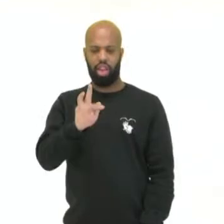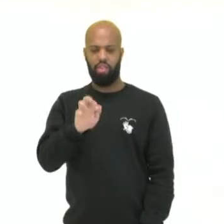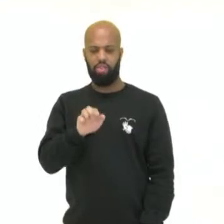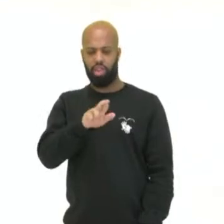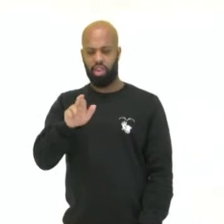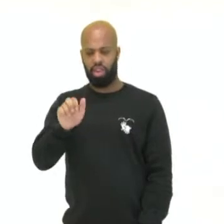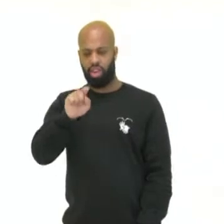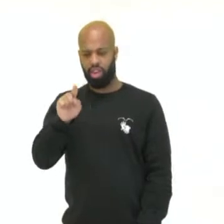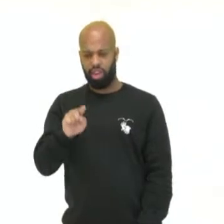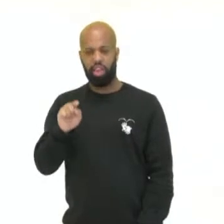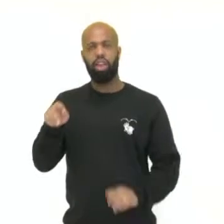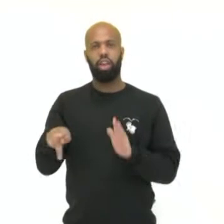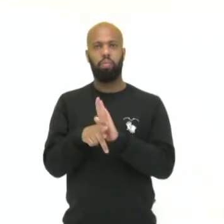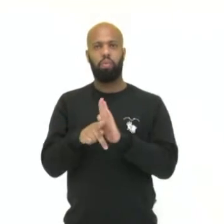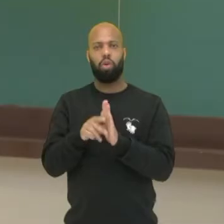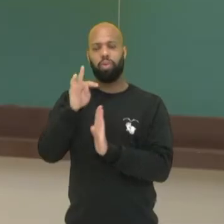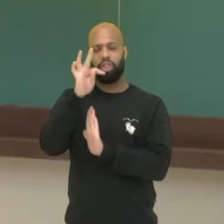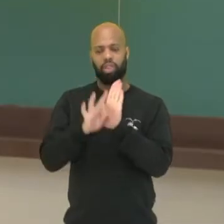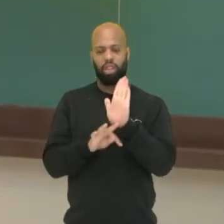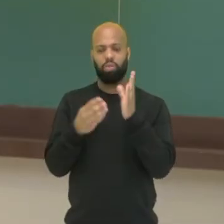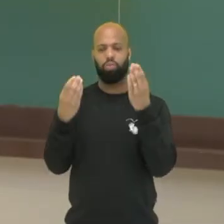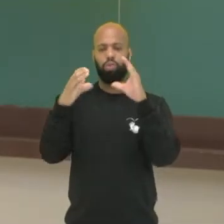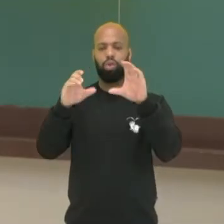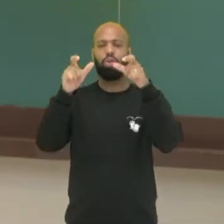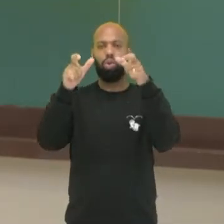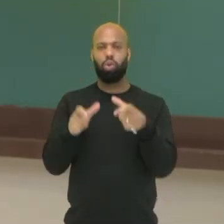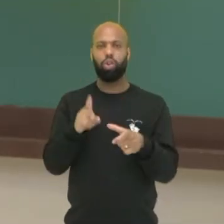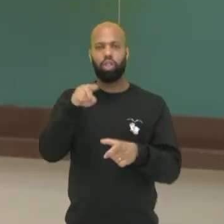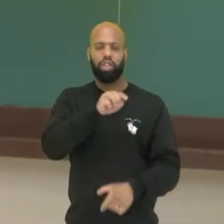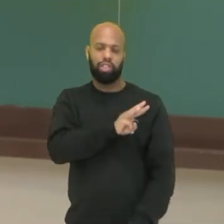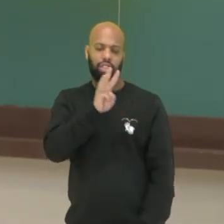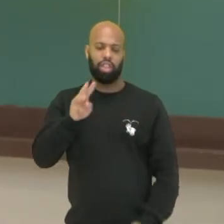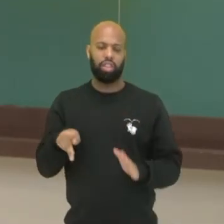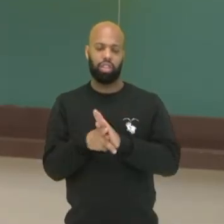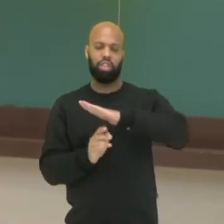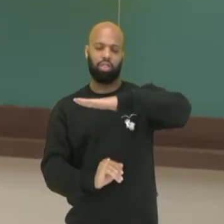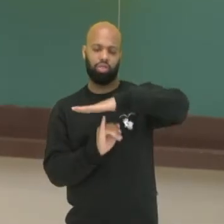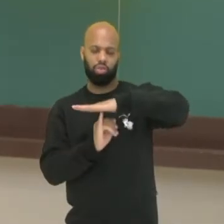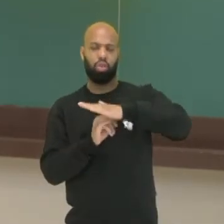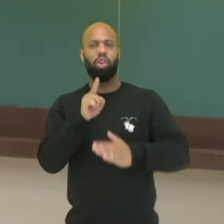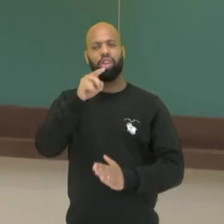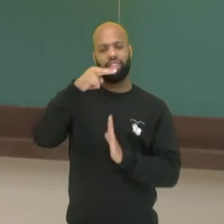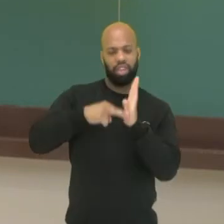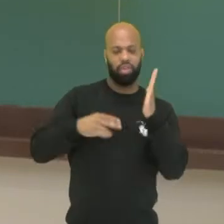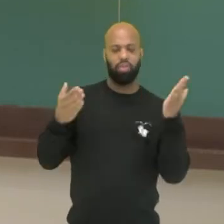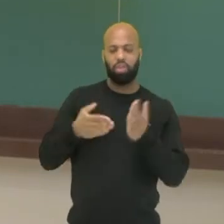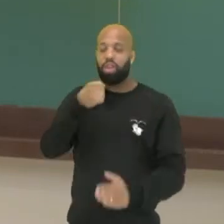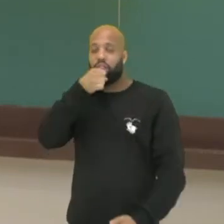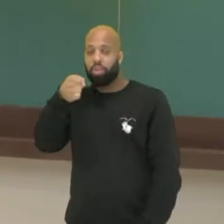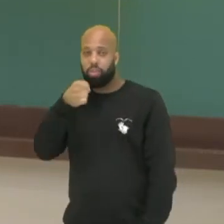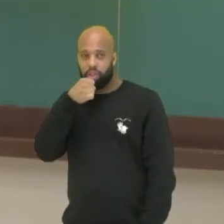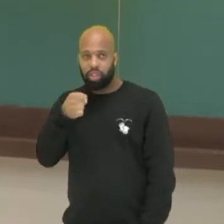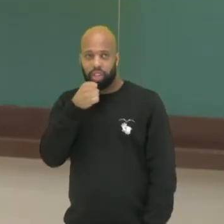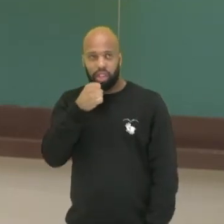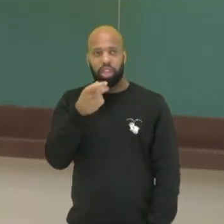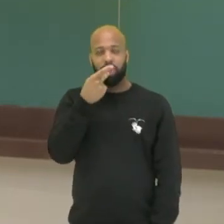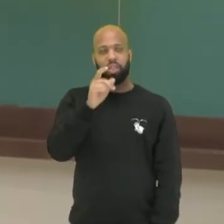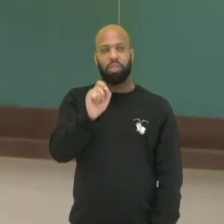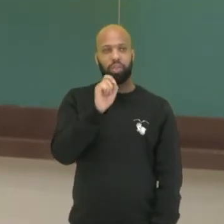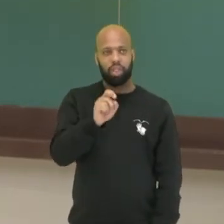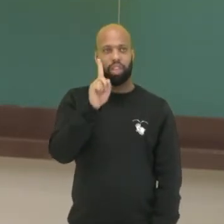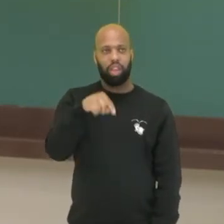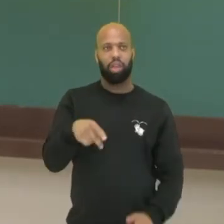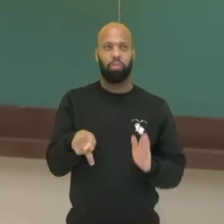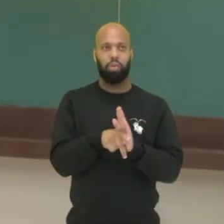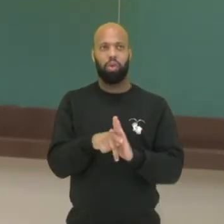página do Instituto. Então vocês leram aqui comigo um trecho de uma reportagem que aborda a